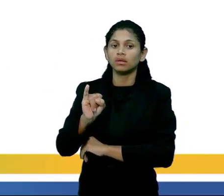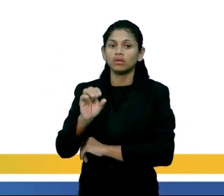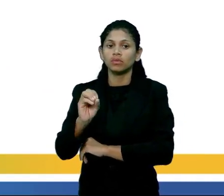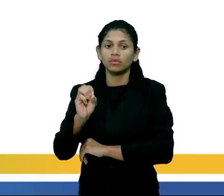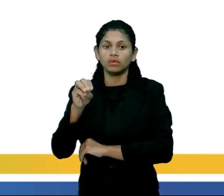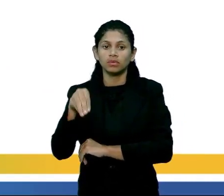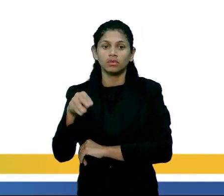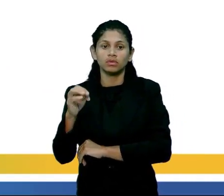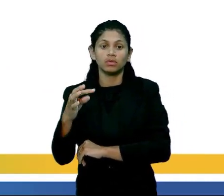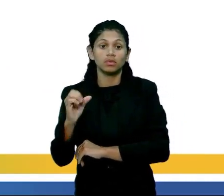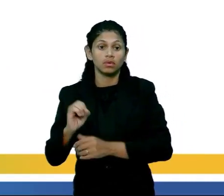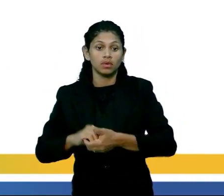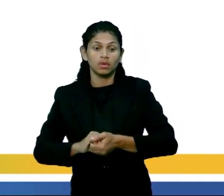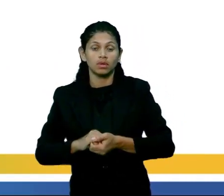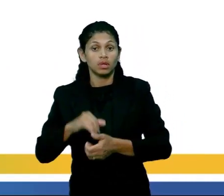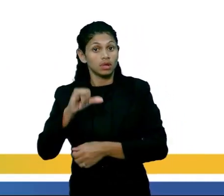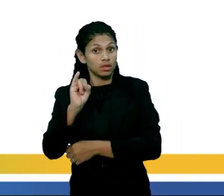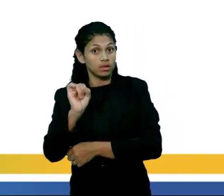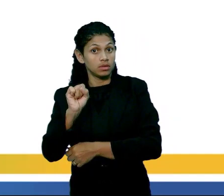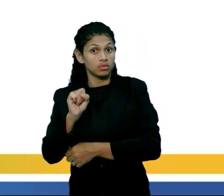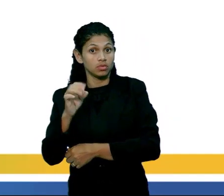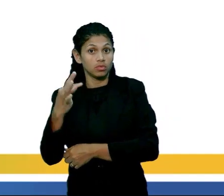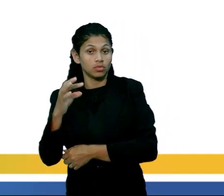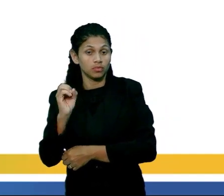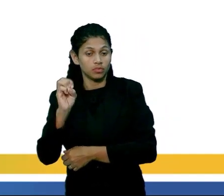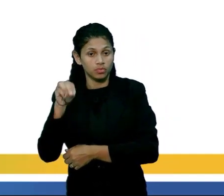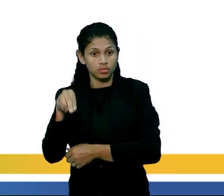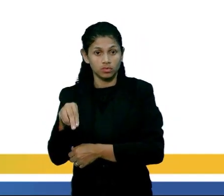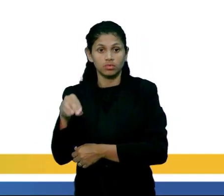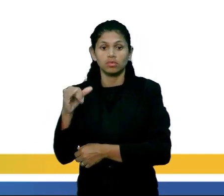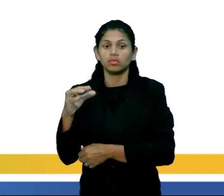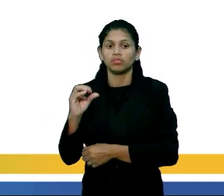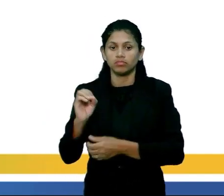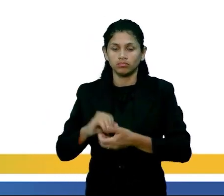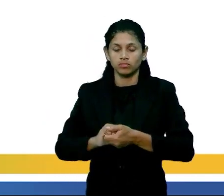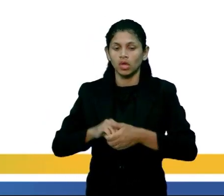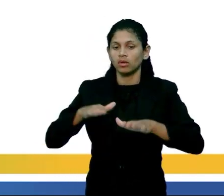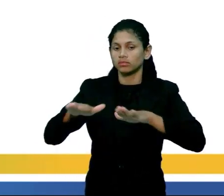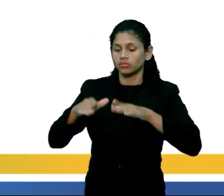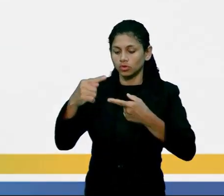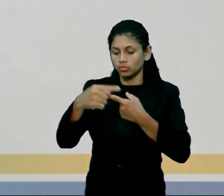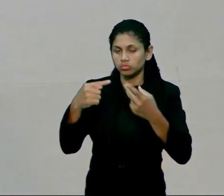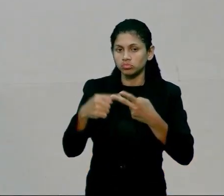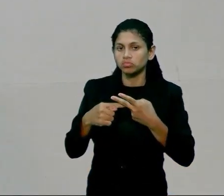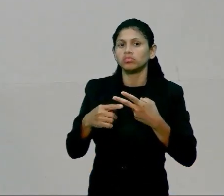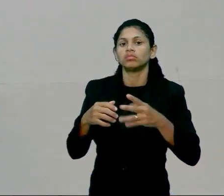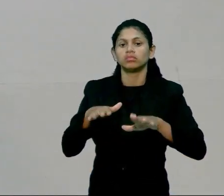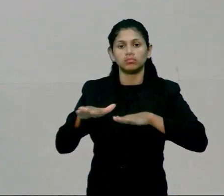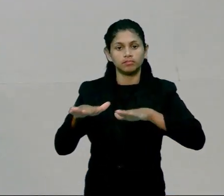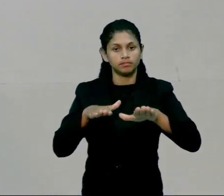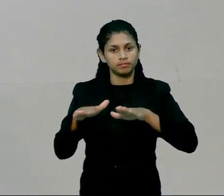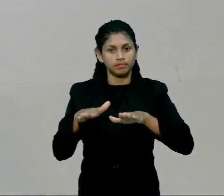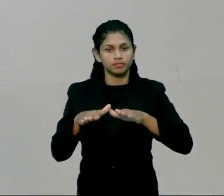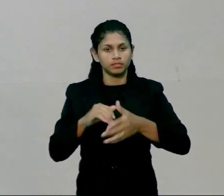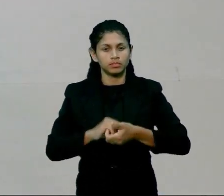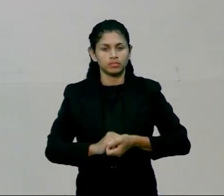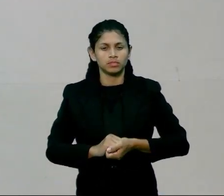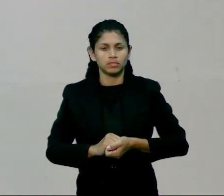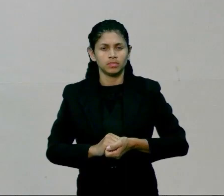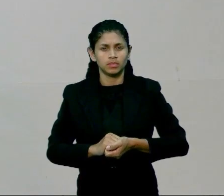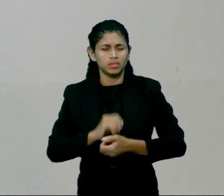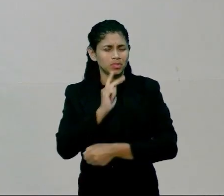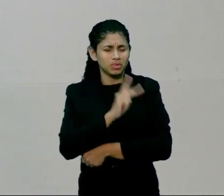movimento, isotônica é força com movimento, sendo duas fases, a concêntrica e a excêntrica, e você já deve, pelo amor de Deus,